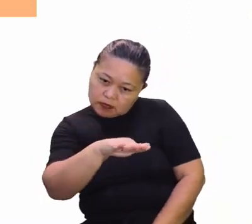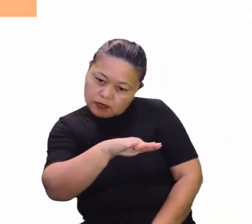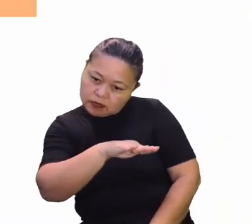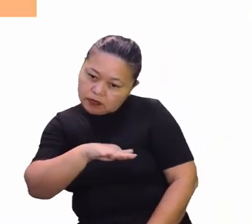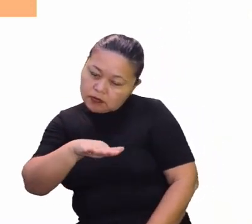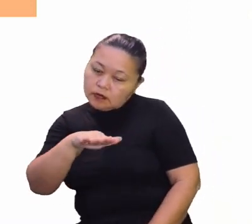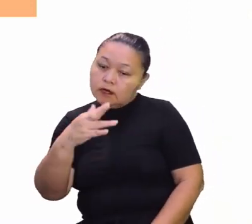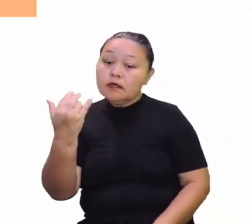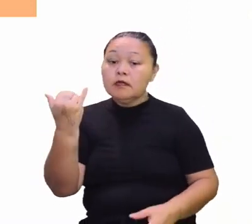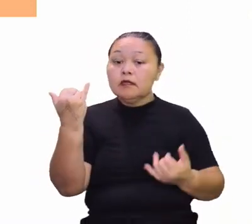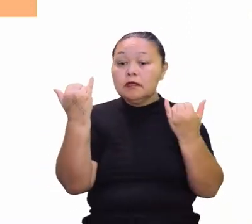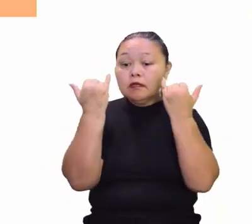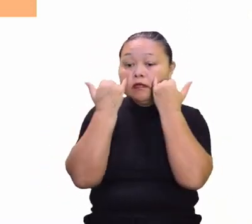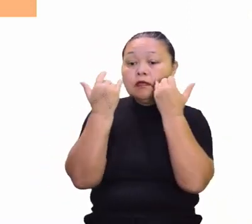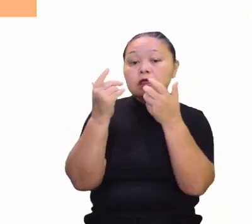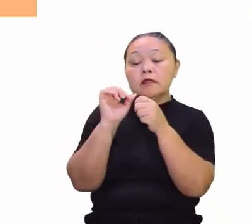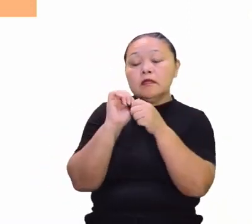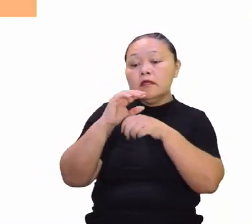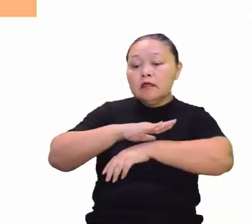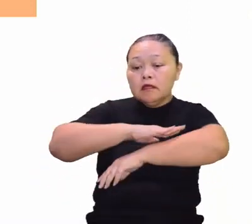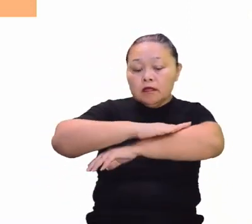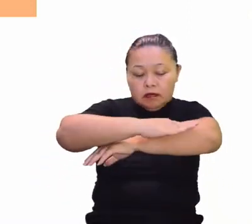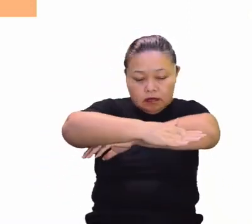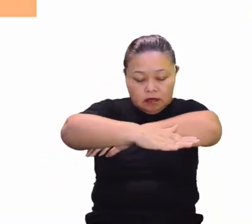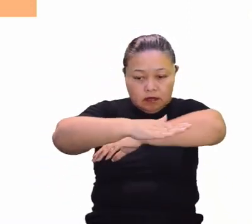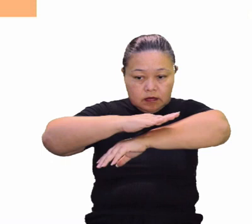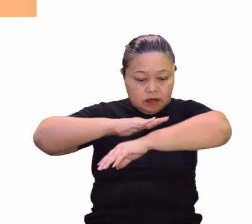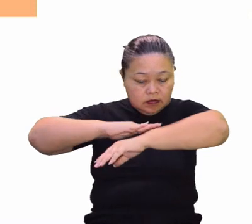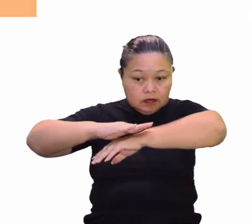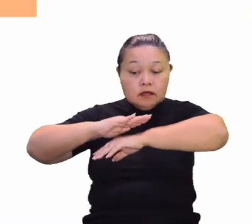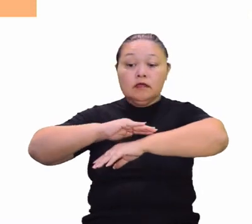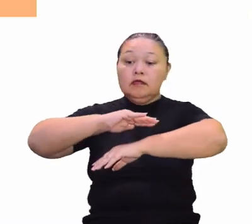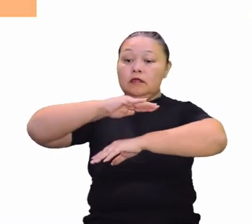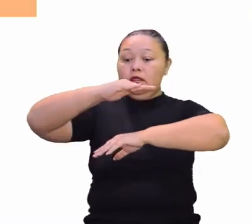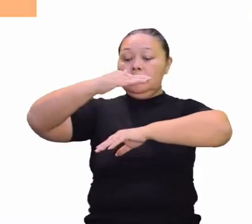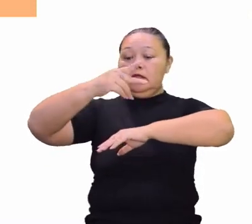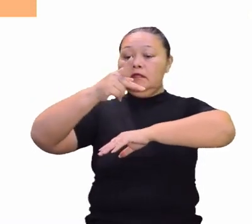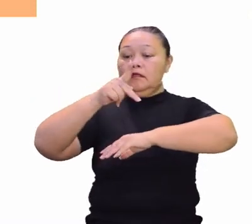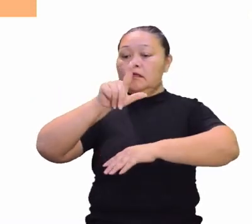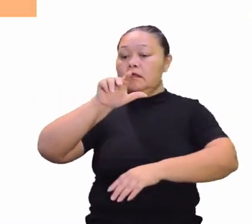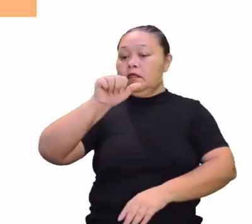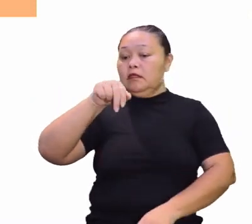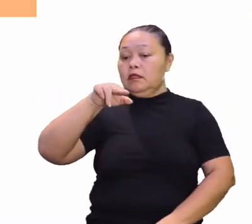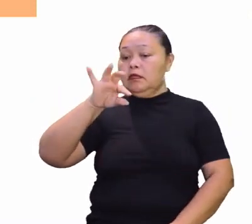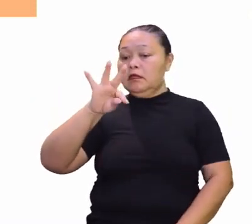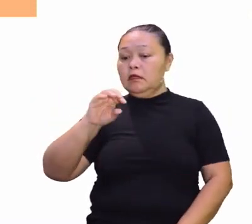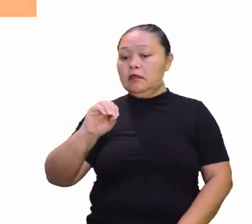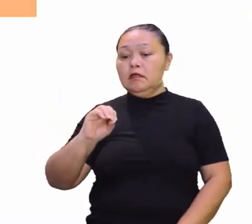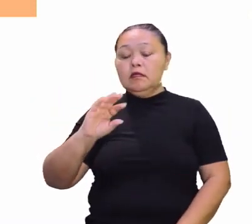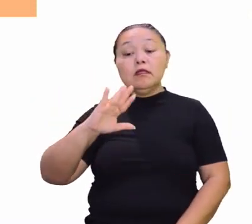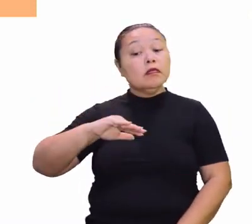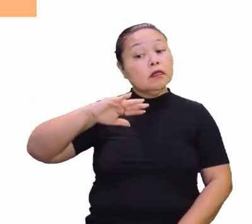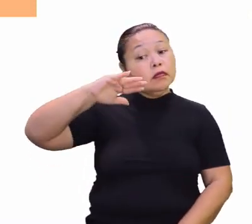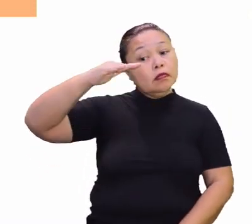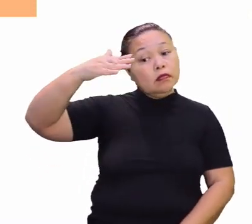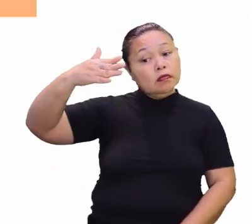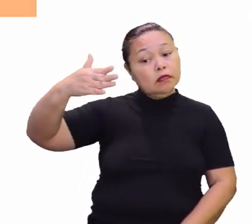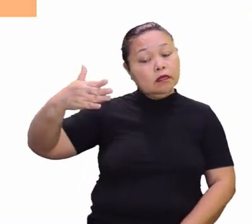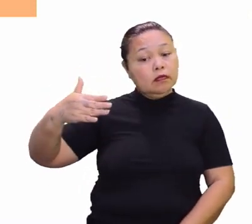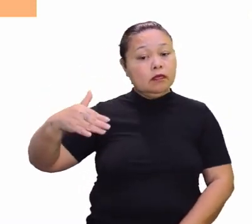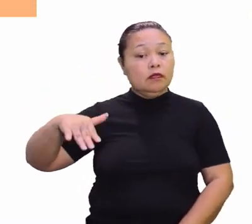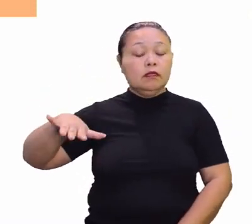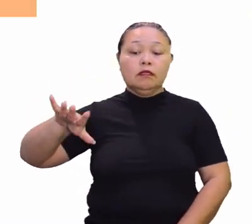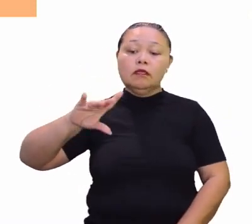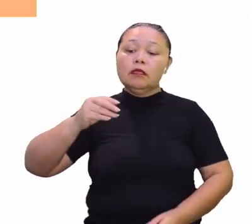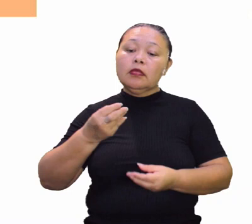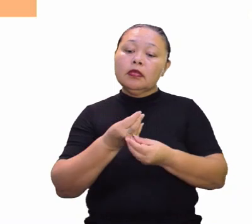a seguinte informação. São as áreas de planície, né? E as áreas mais altas são áreas de planalto. Nessas áreas de planalto, elas são